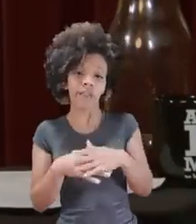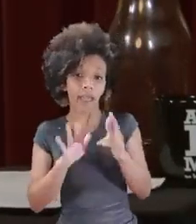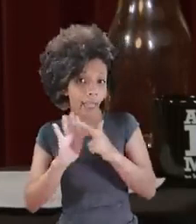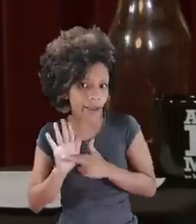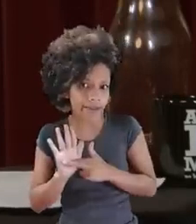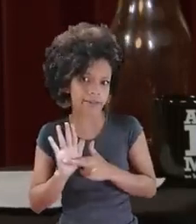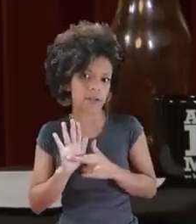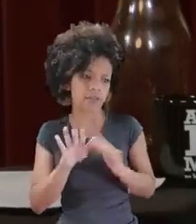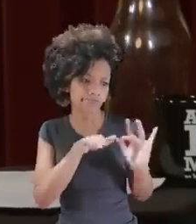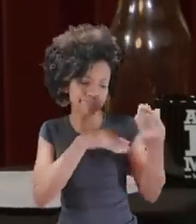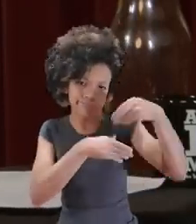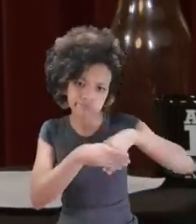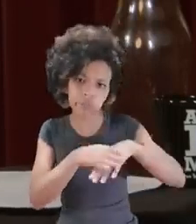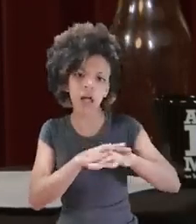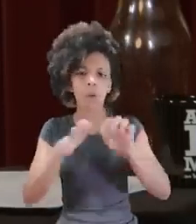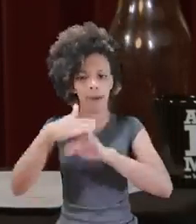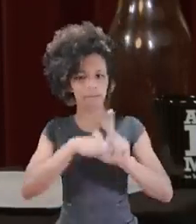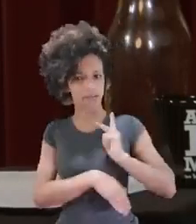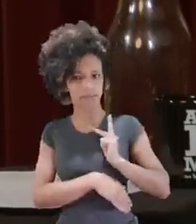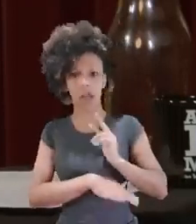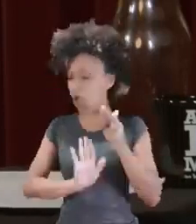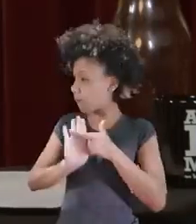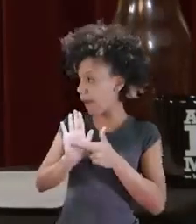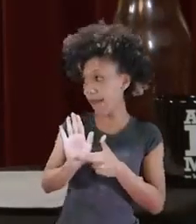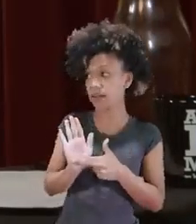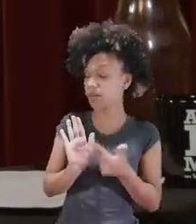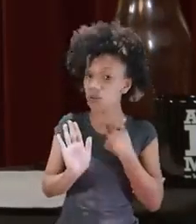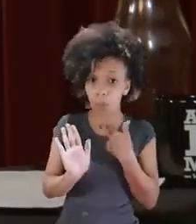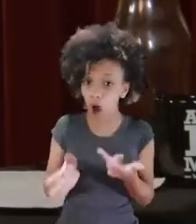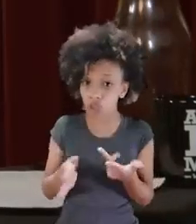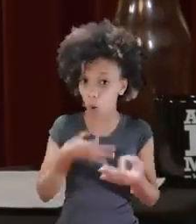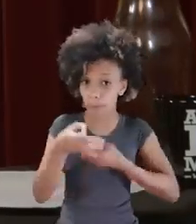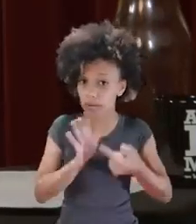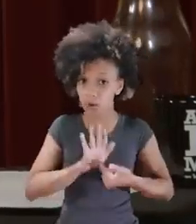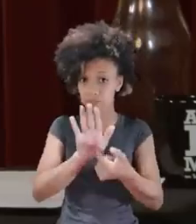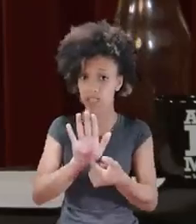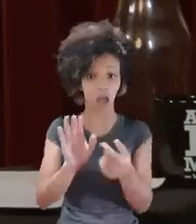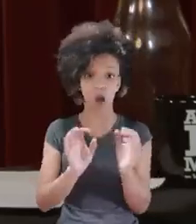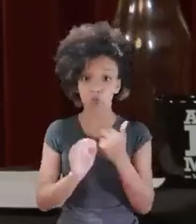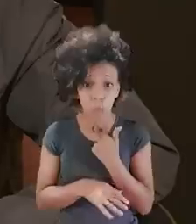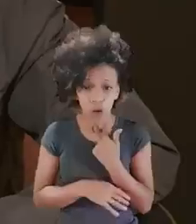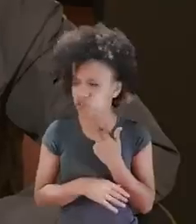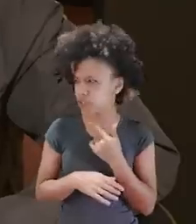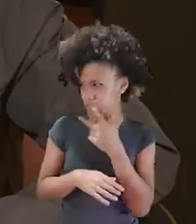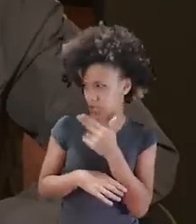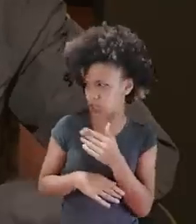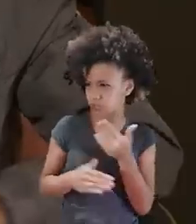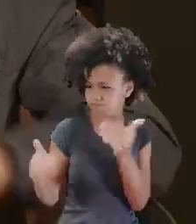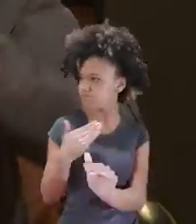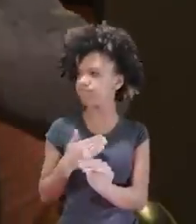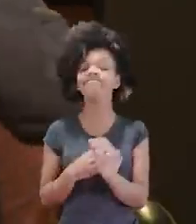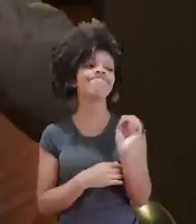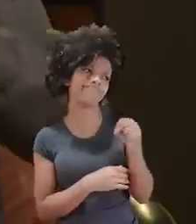assuntos xyz e se você fala por ser uma empresa privada Você vai é uma regra você não ia se acha que ele burlou a regra sim